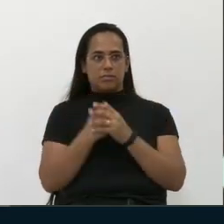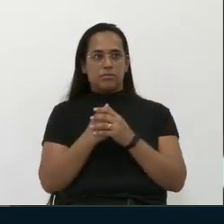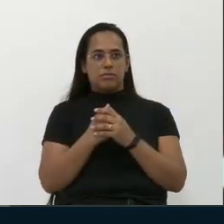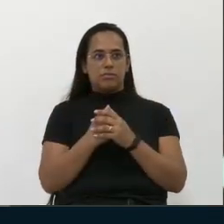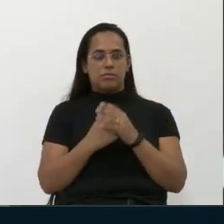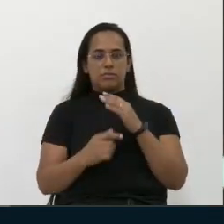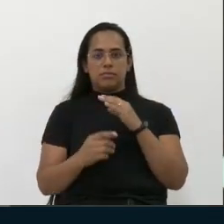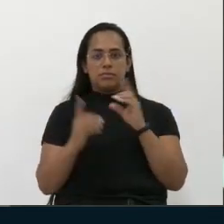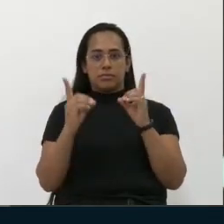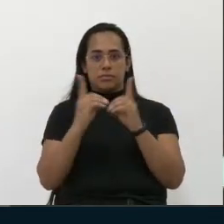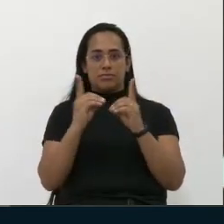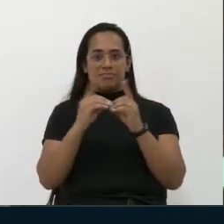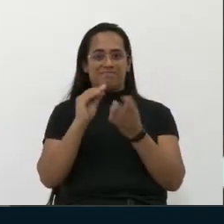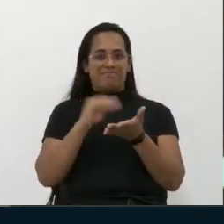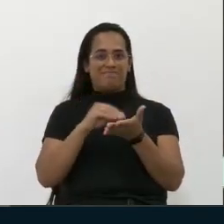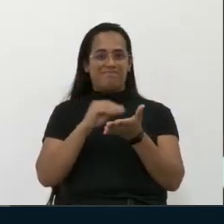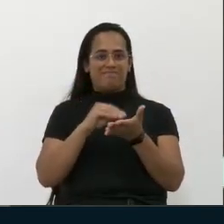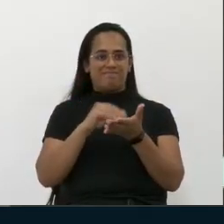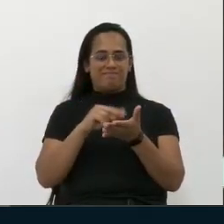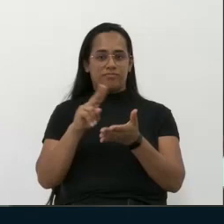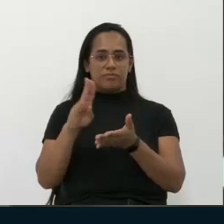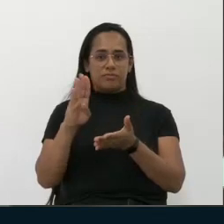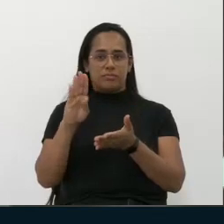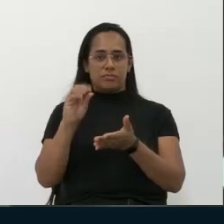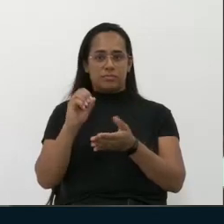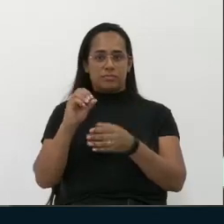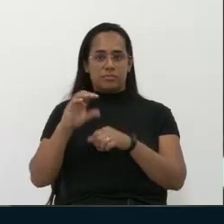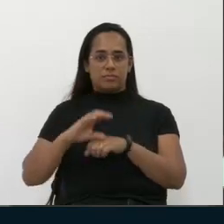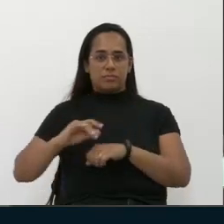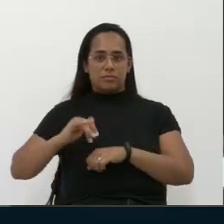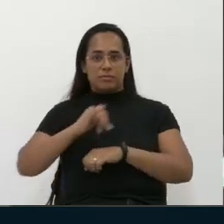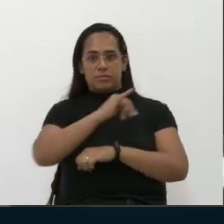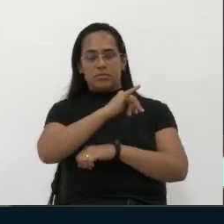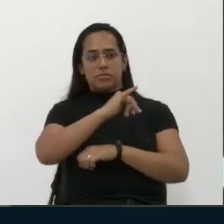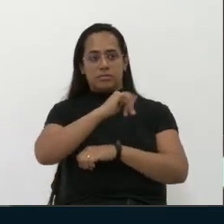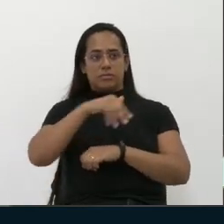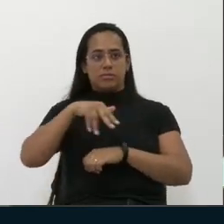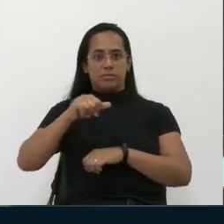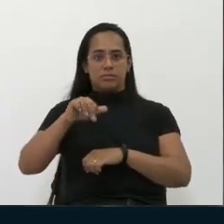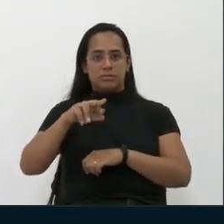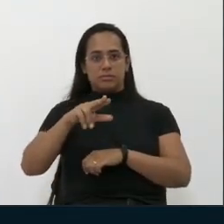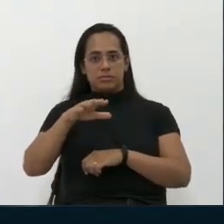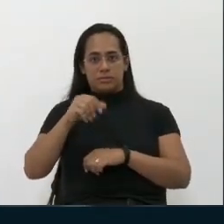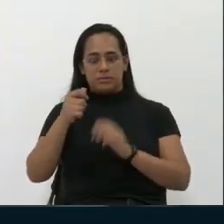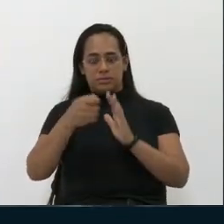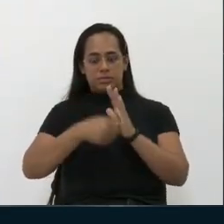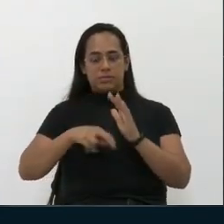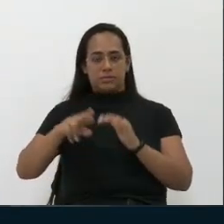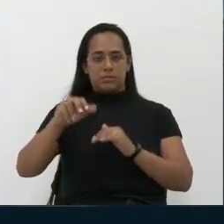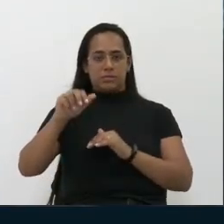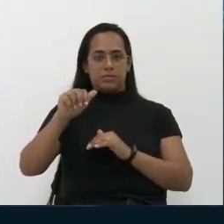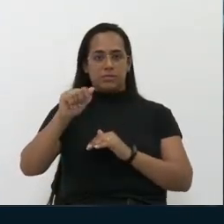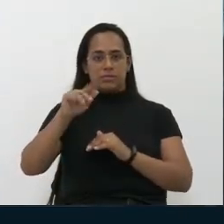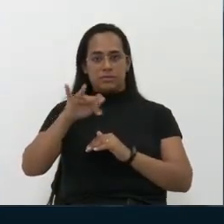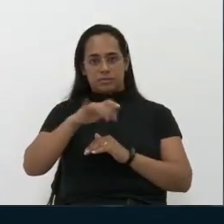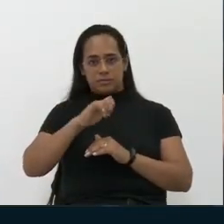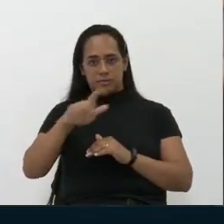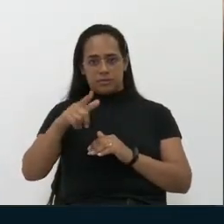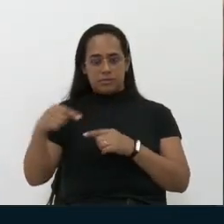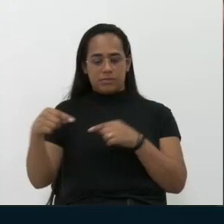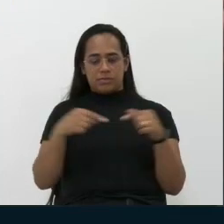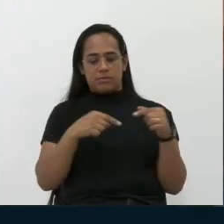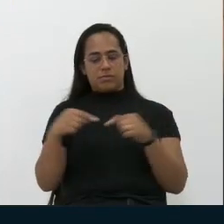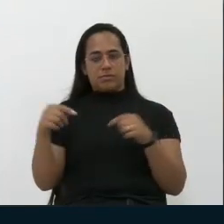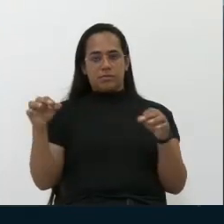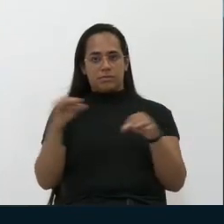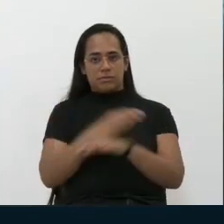na UBS Cumbica Mário Maca. Autor, vereador Rafael Acosta. Em discussão, encerrada a discussão,